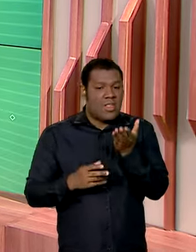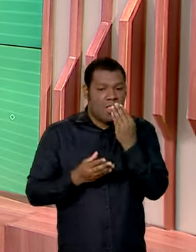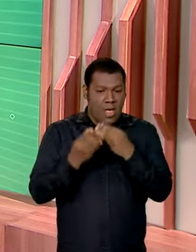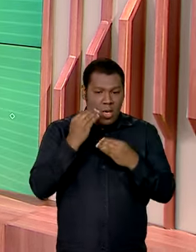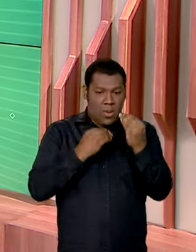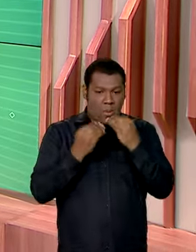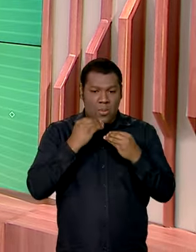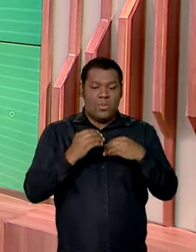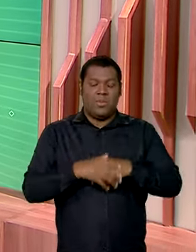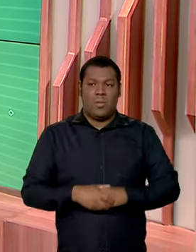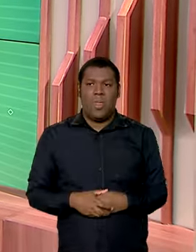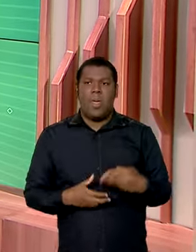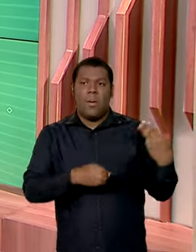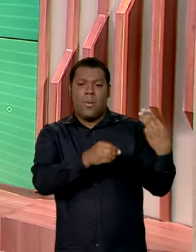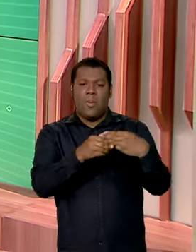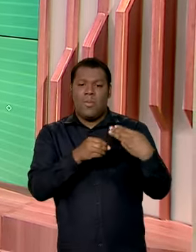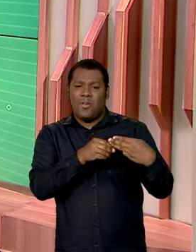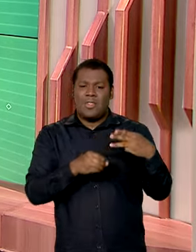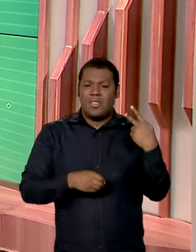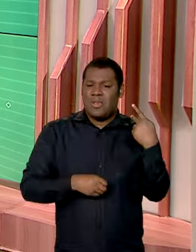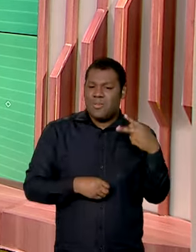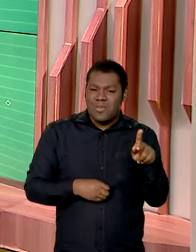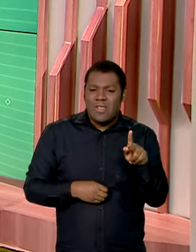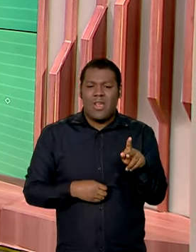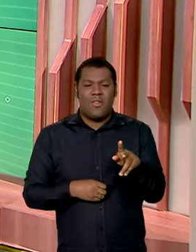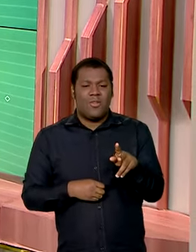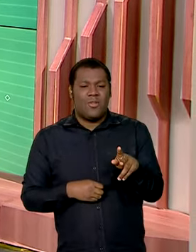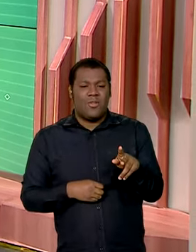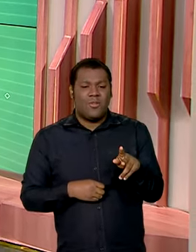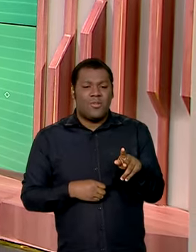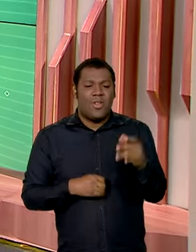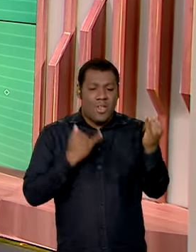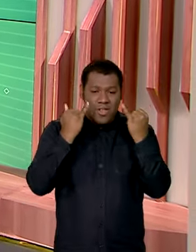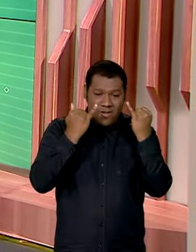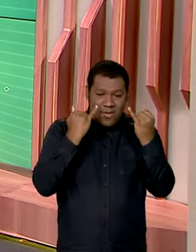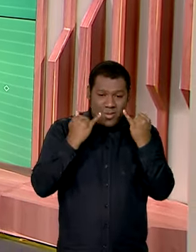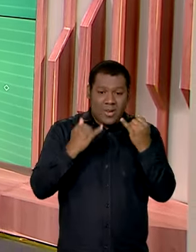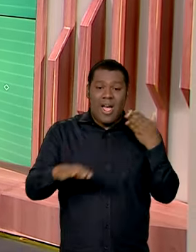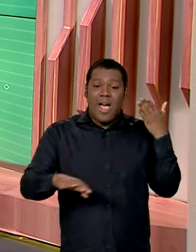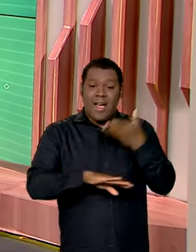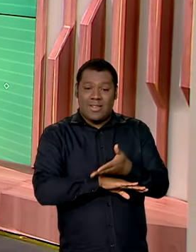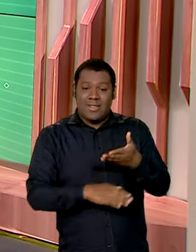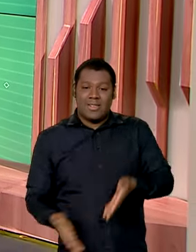mais sobre o seu município ou alguma outra localidade, basta acessar